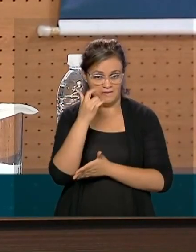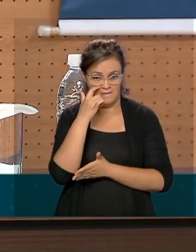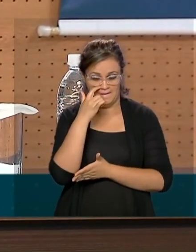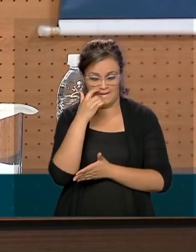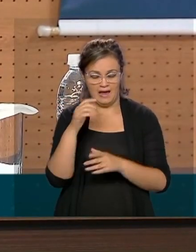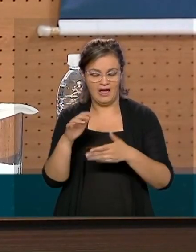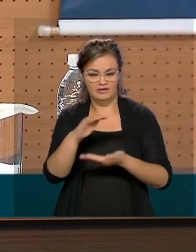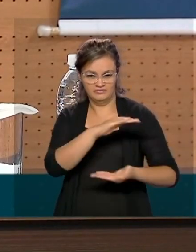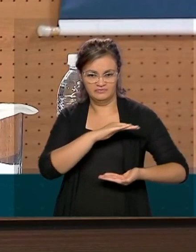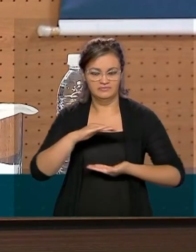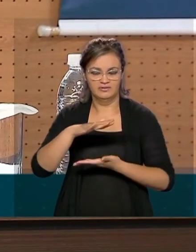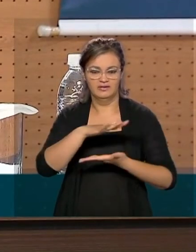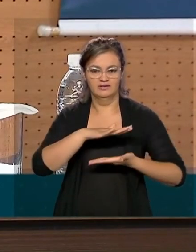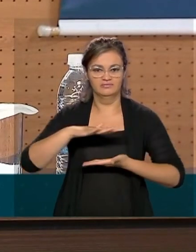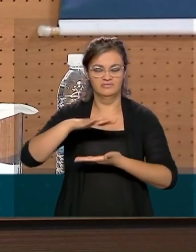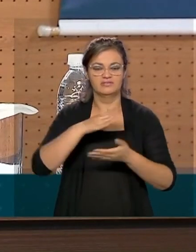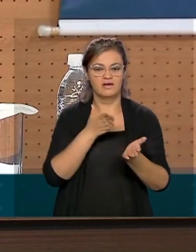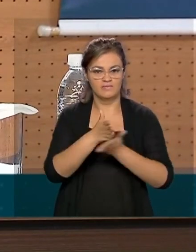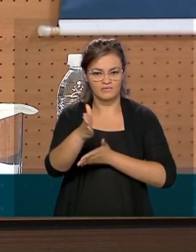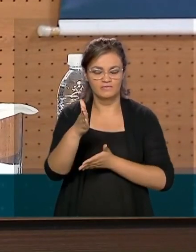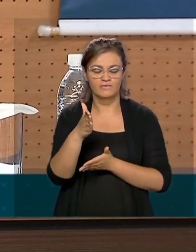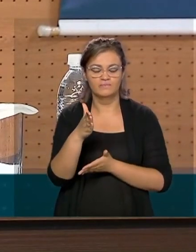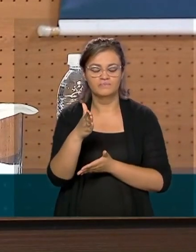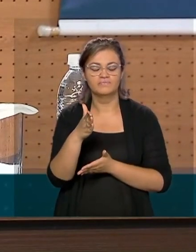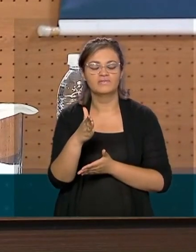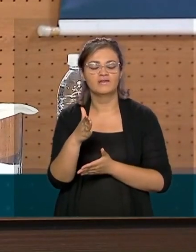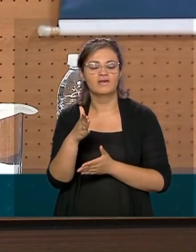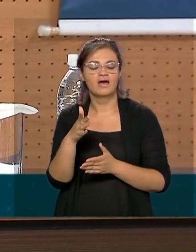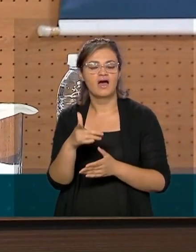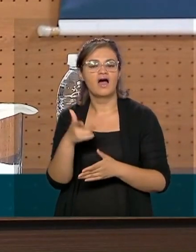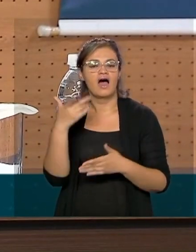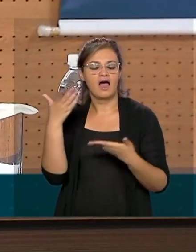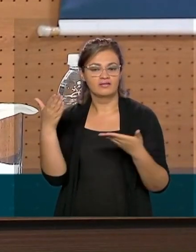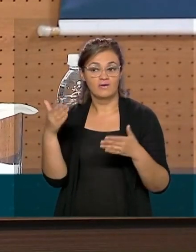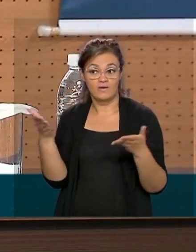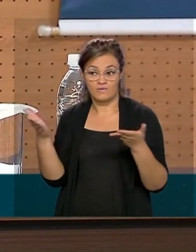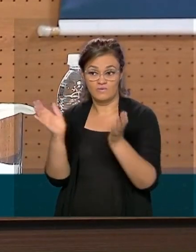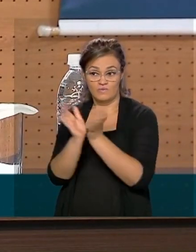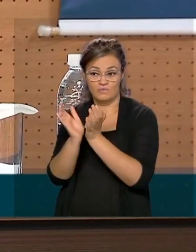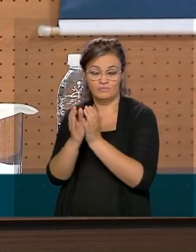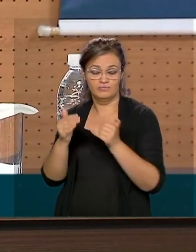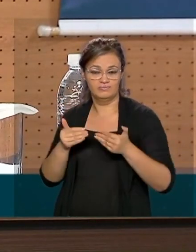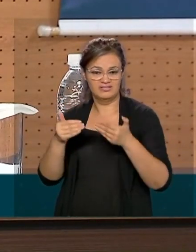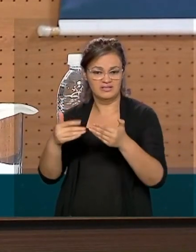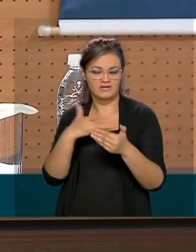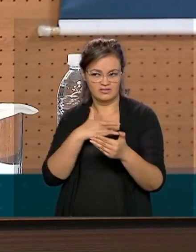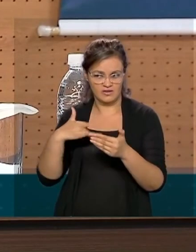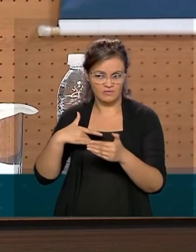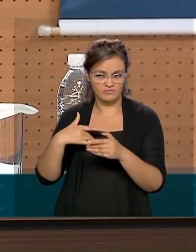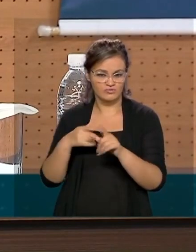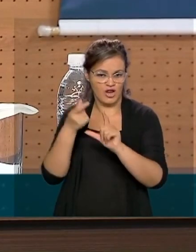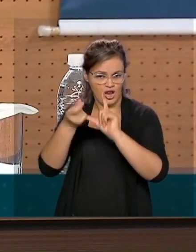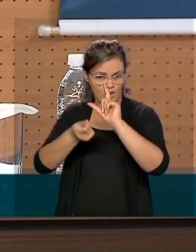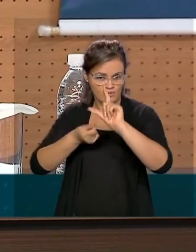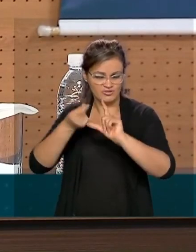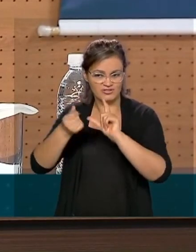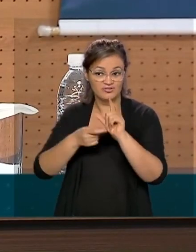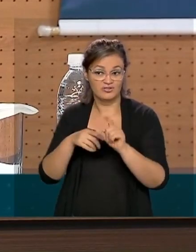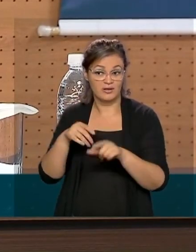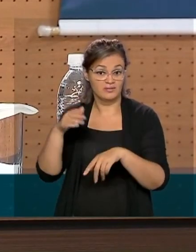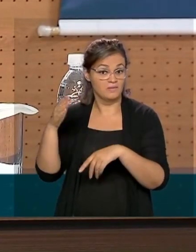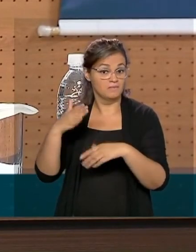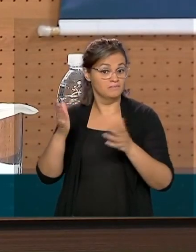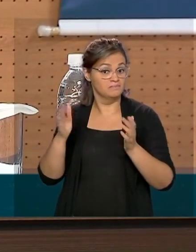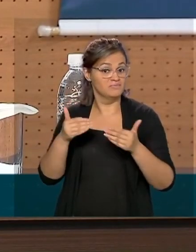pela Anvisa, ao Departamento Logístico do Ministério da Saúde, que faça a